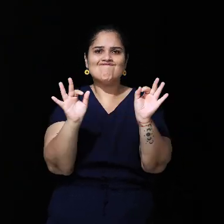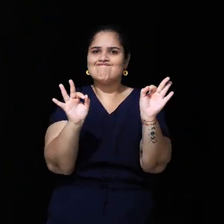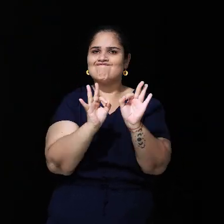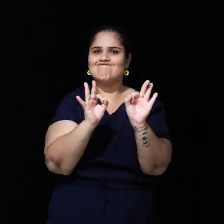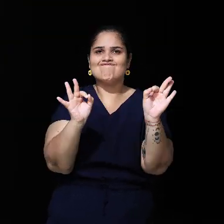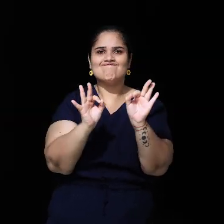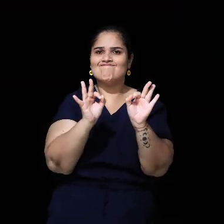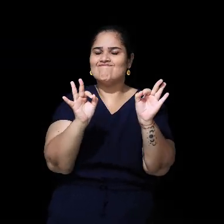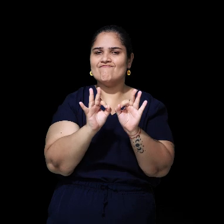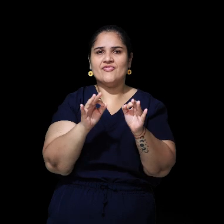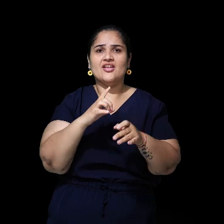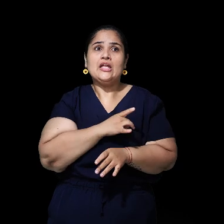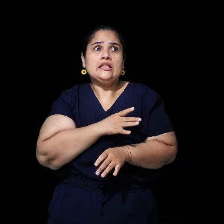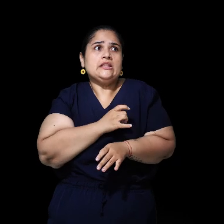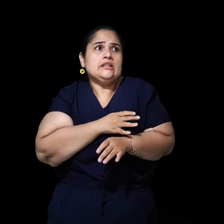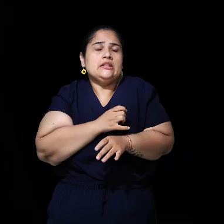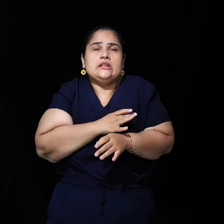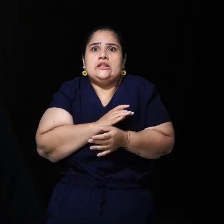que medo.